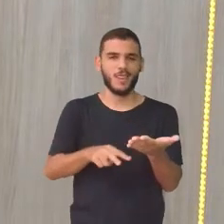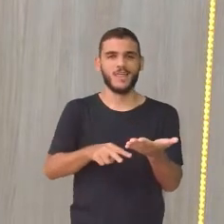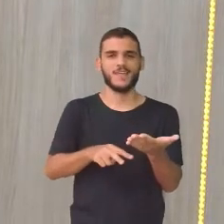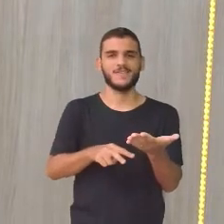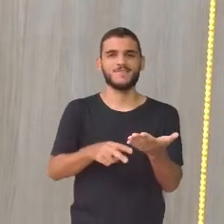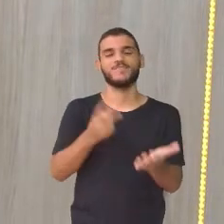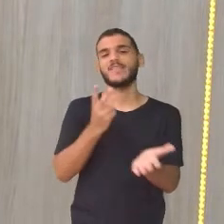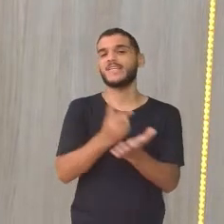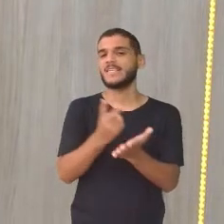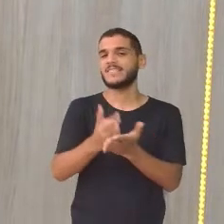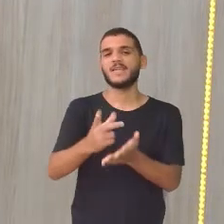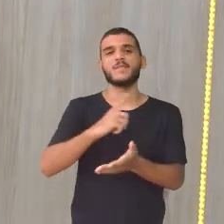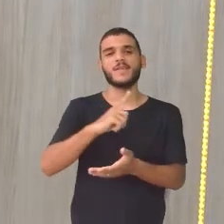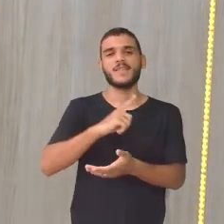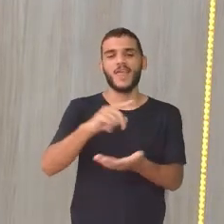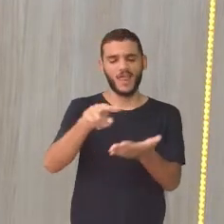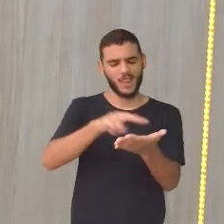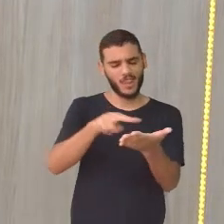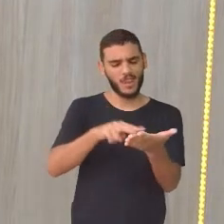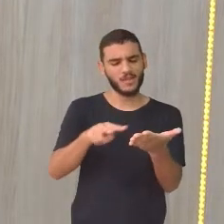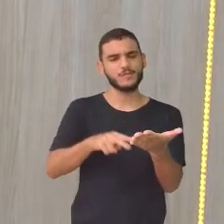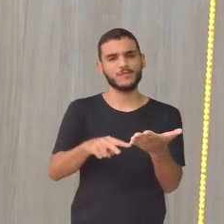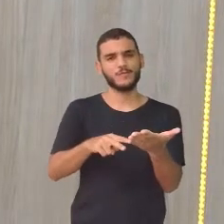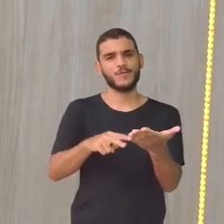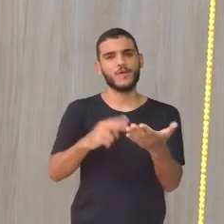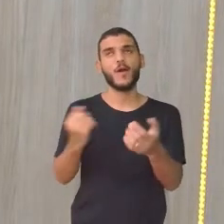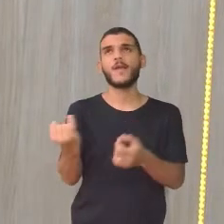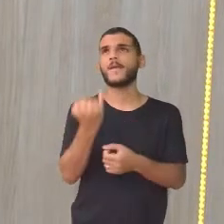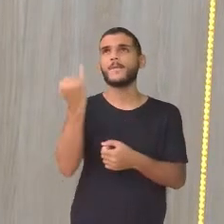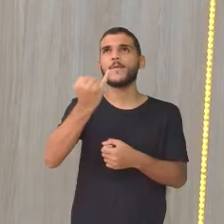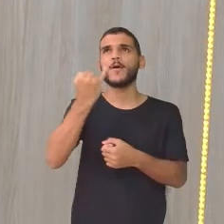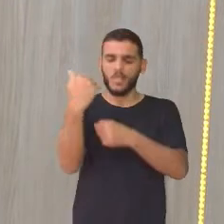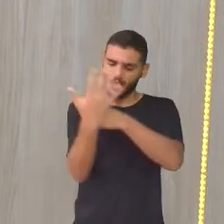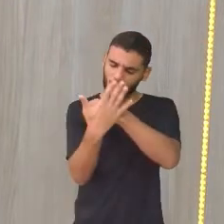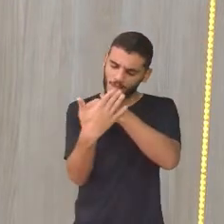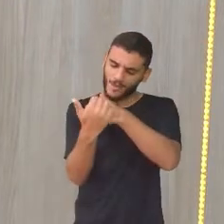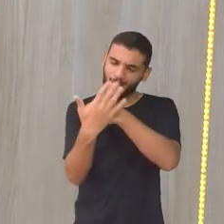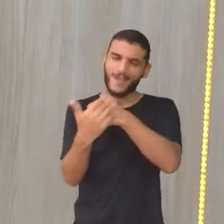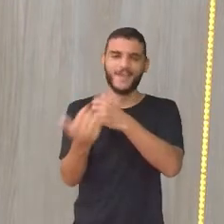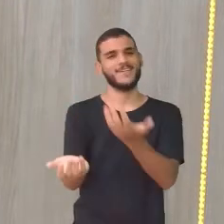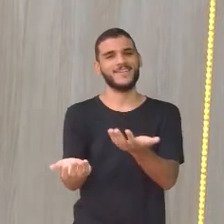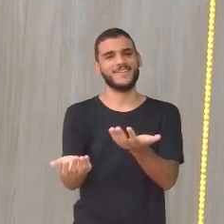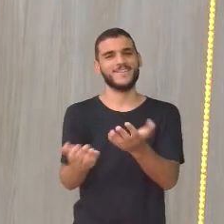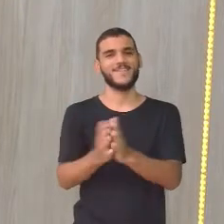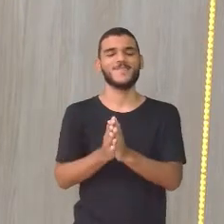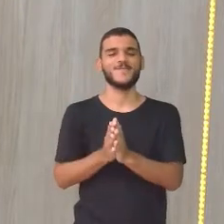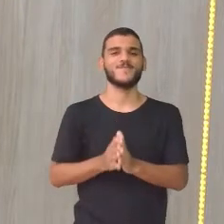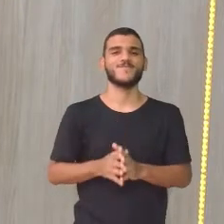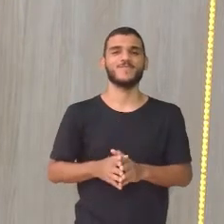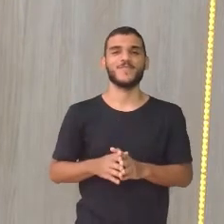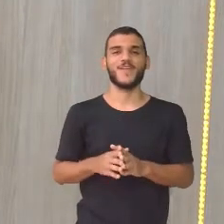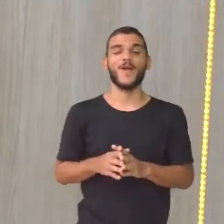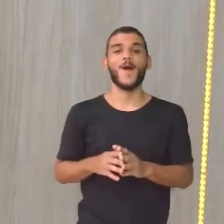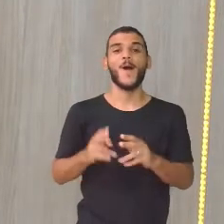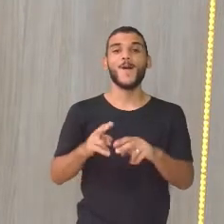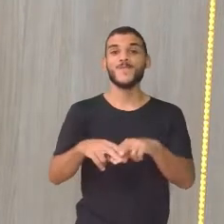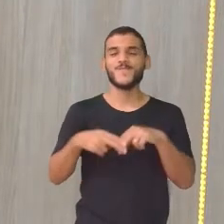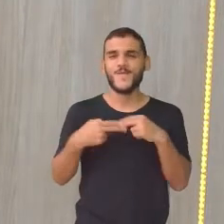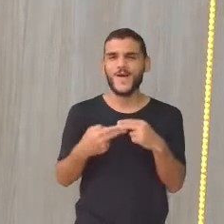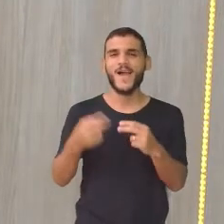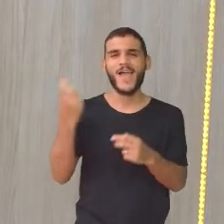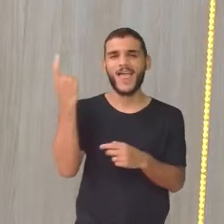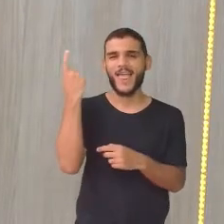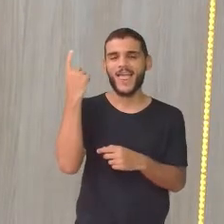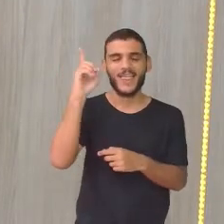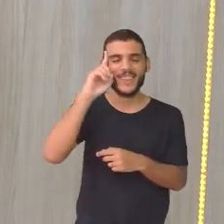leitura com carinho no coração de vocês, tá? Para que isso se torne algo do nosso dia a dia, parte